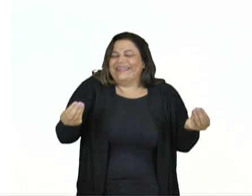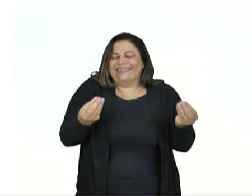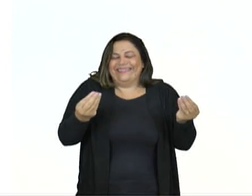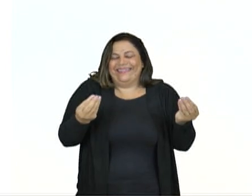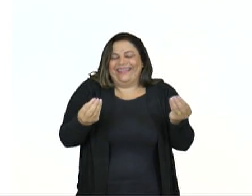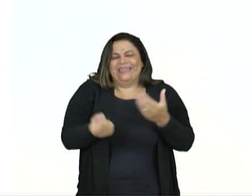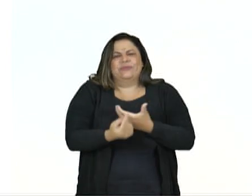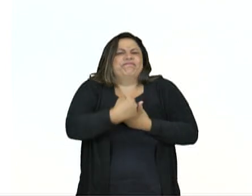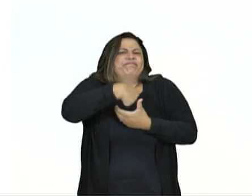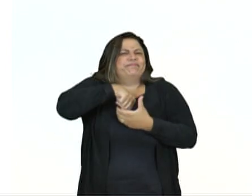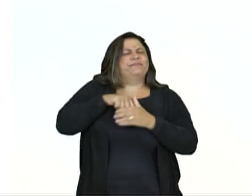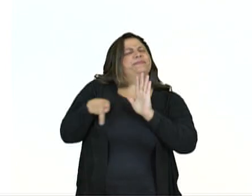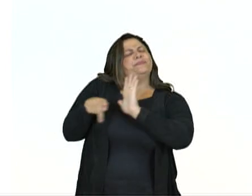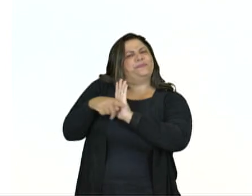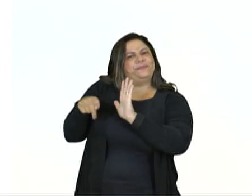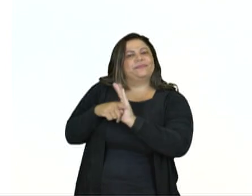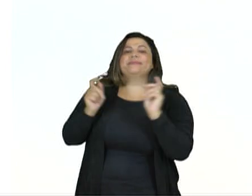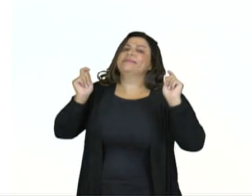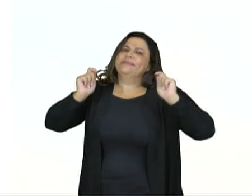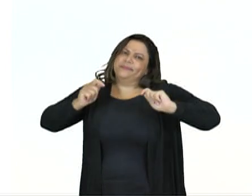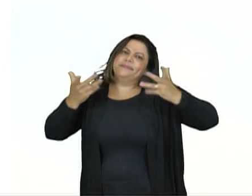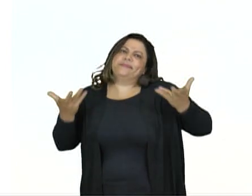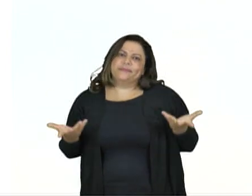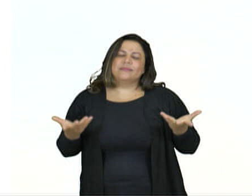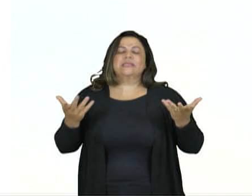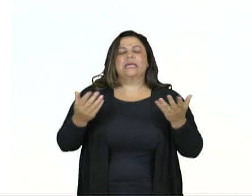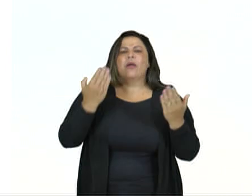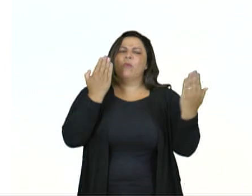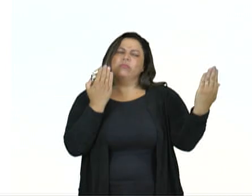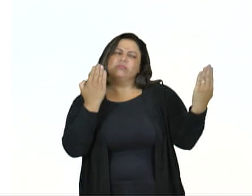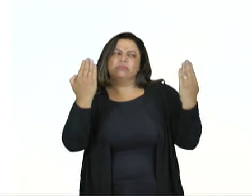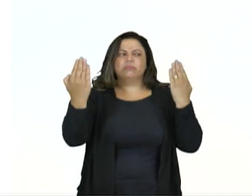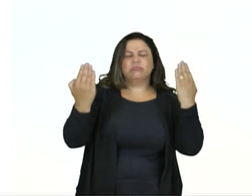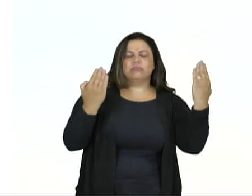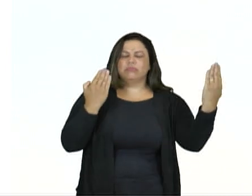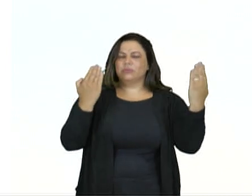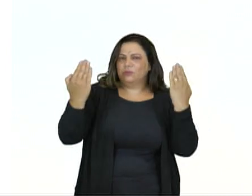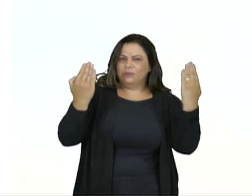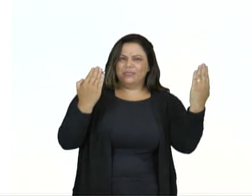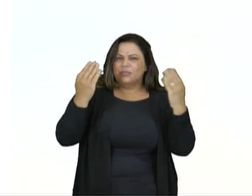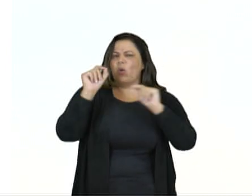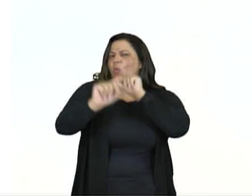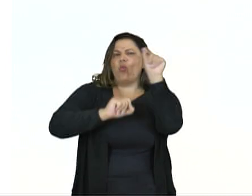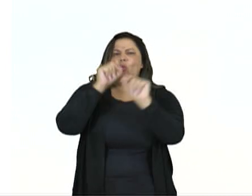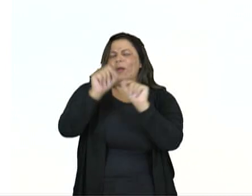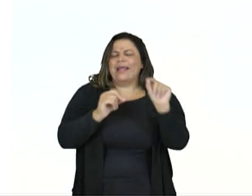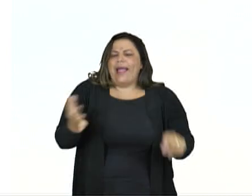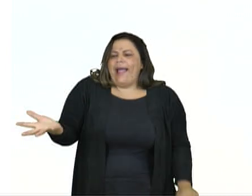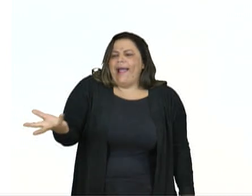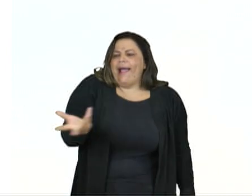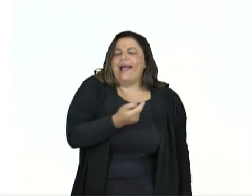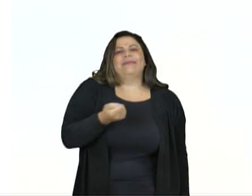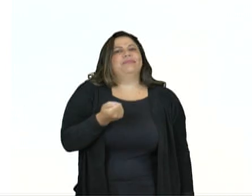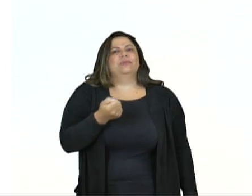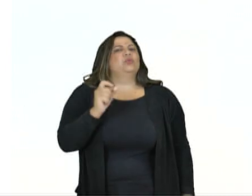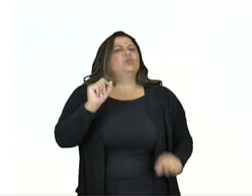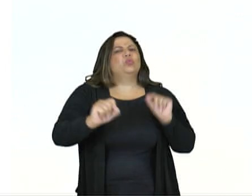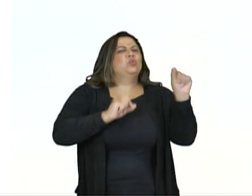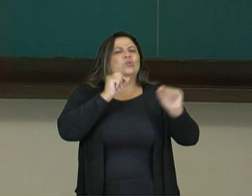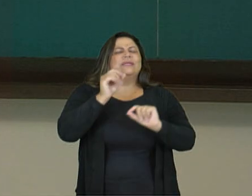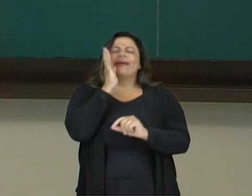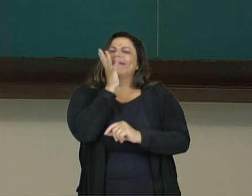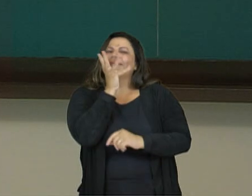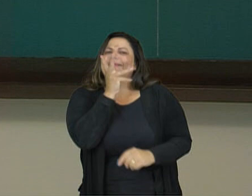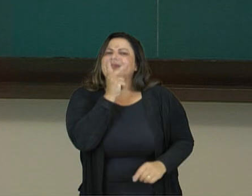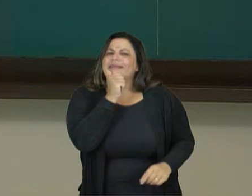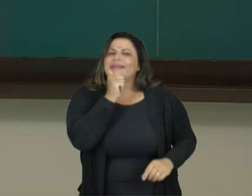pois deve-se sempre ter um parâmetro de comparação para definir o que é rápido e o que é lento. Então tem a ver com